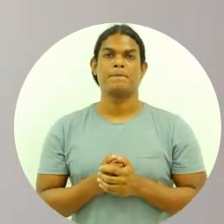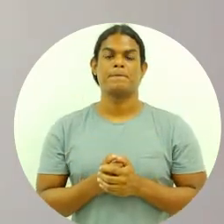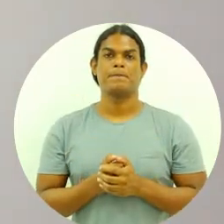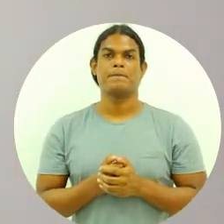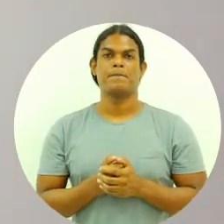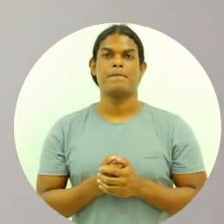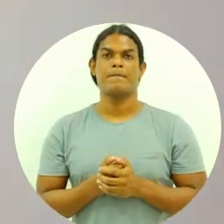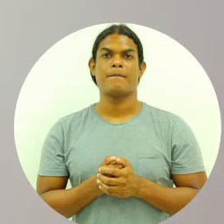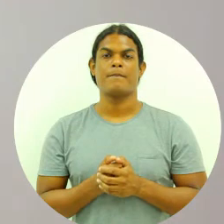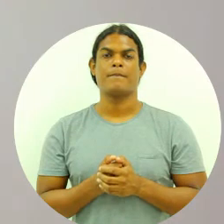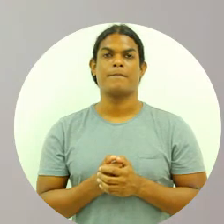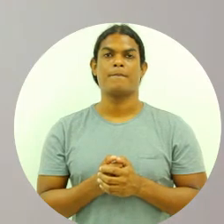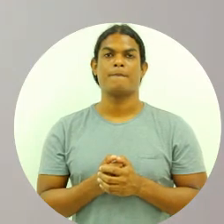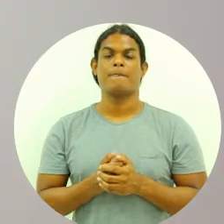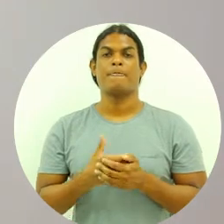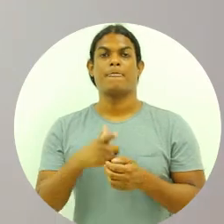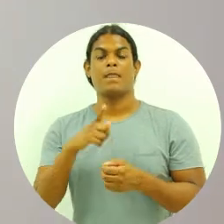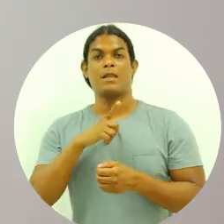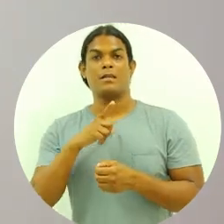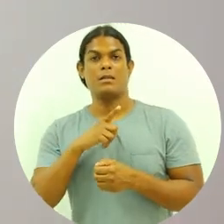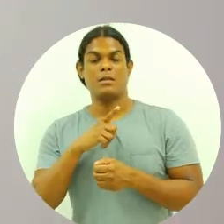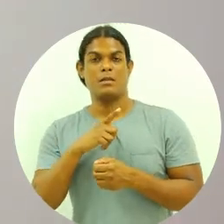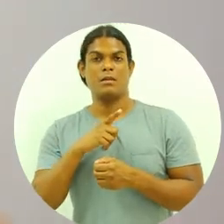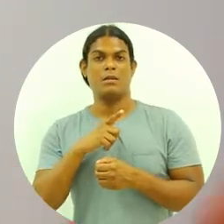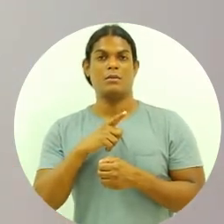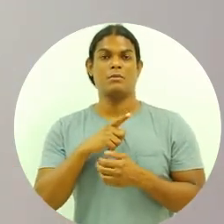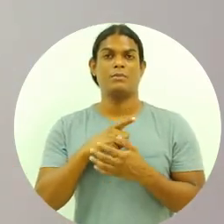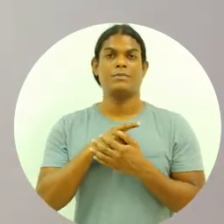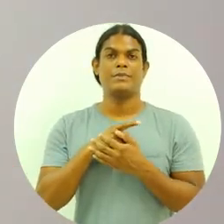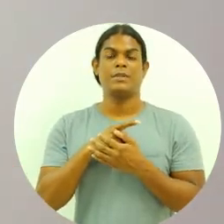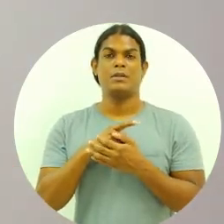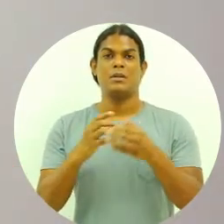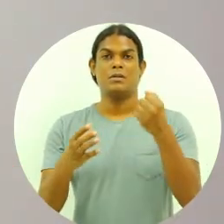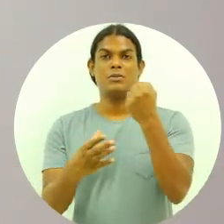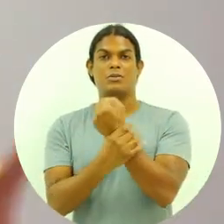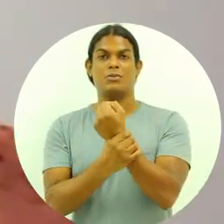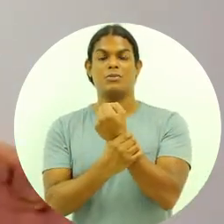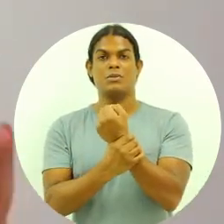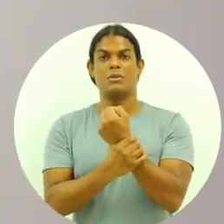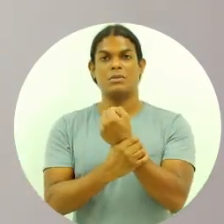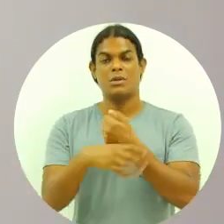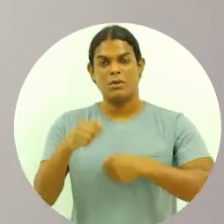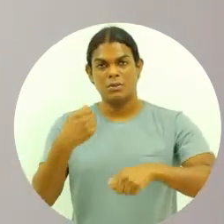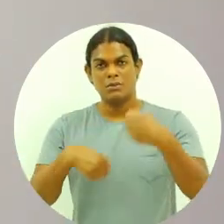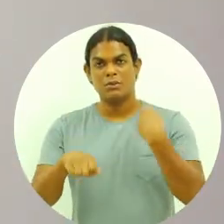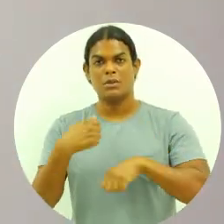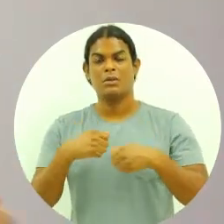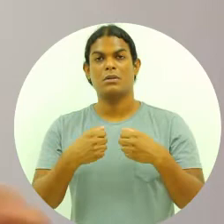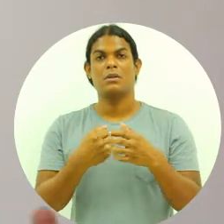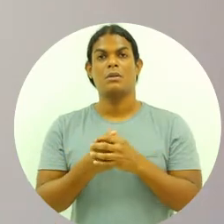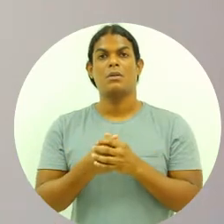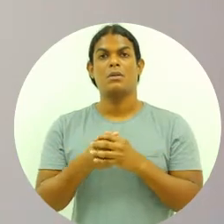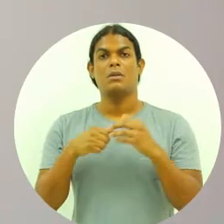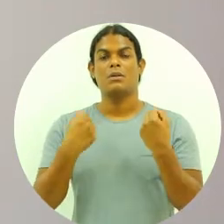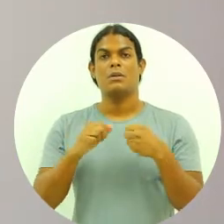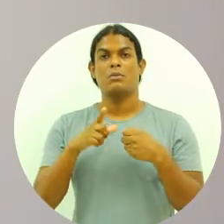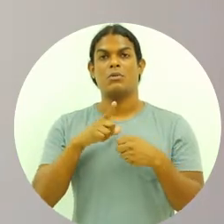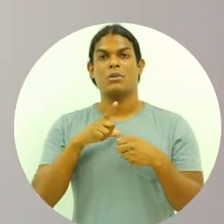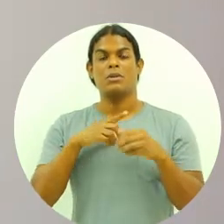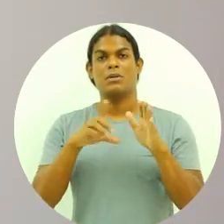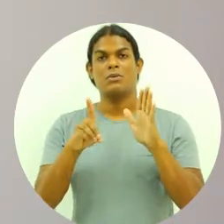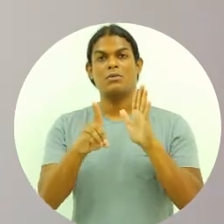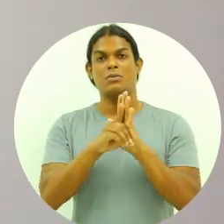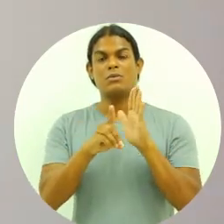de trazer segurança ao administrado, que pode, inclusive, invocar o Poder Judiciário para garantir a obediência à